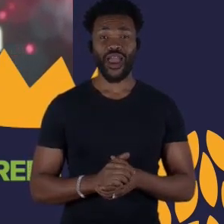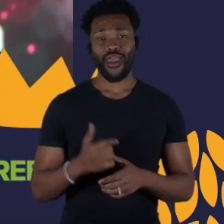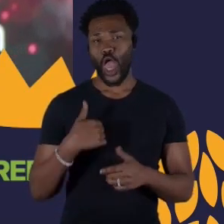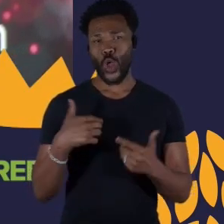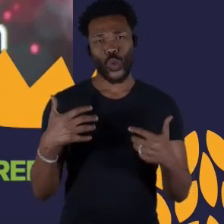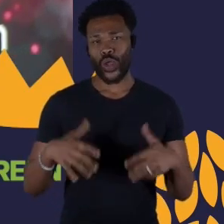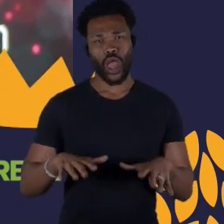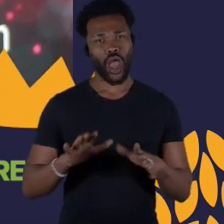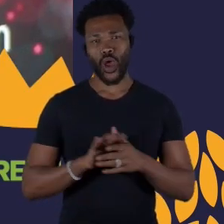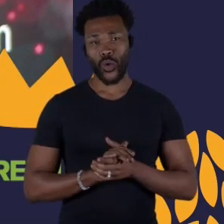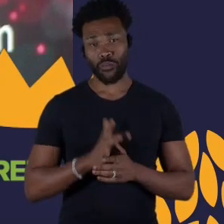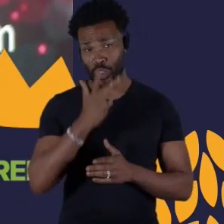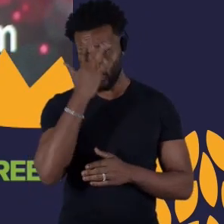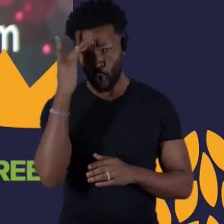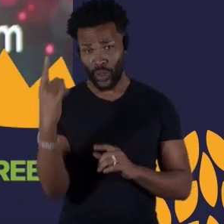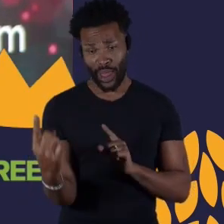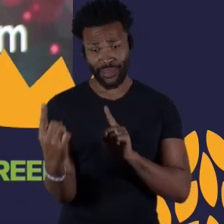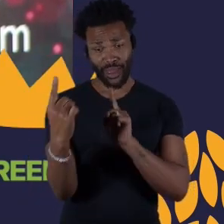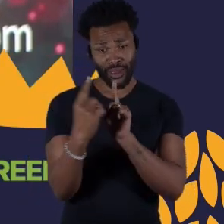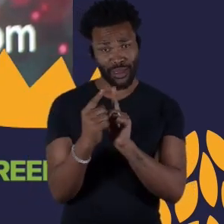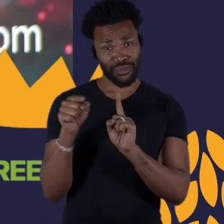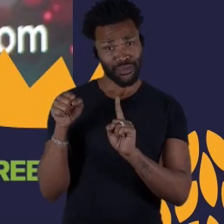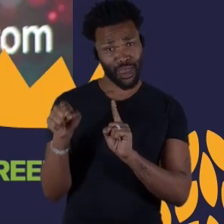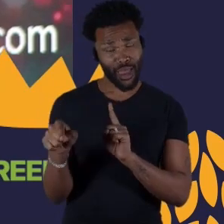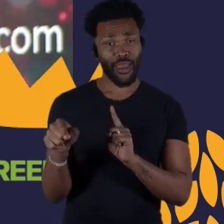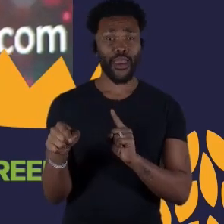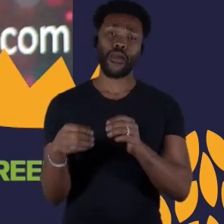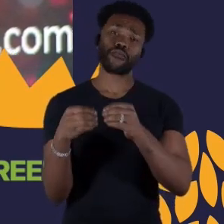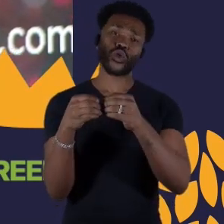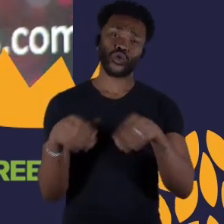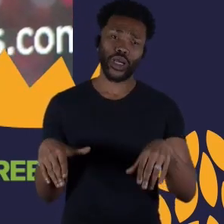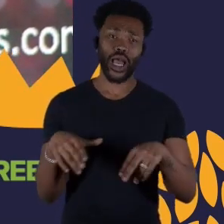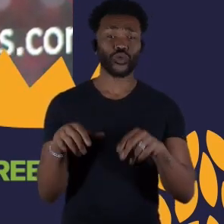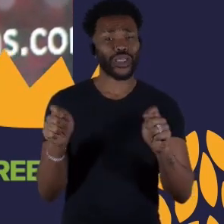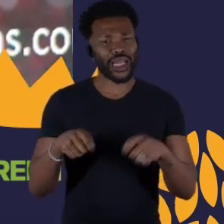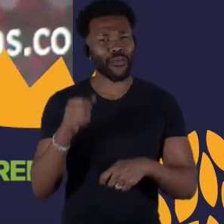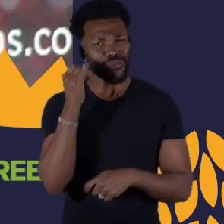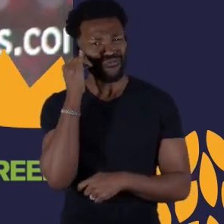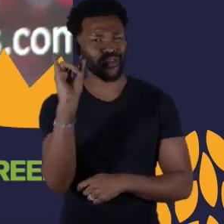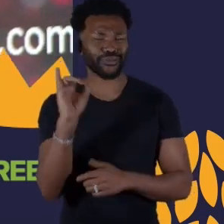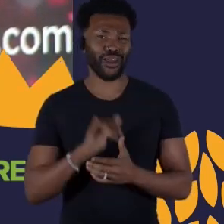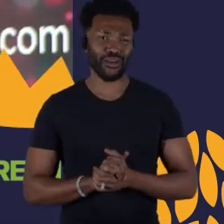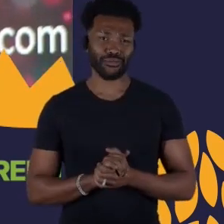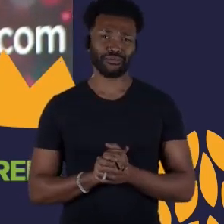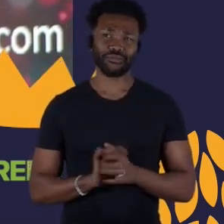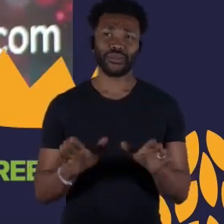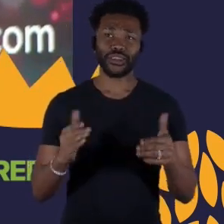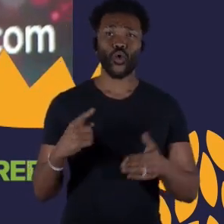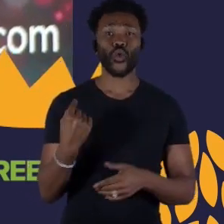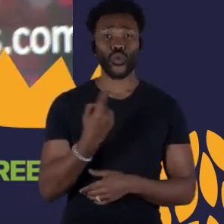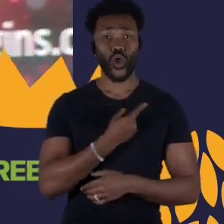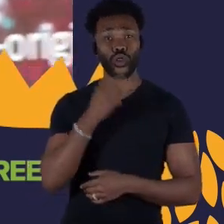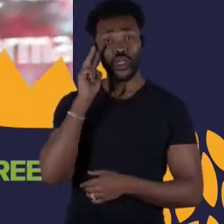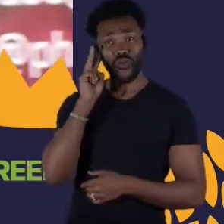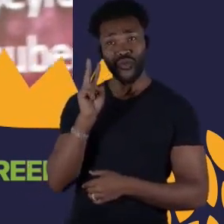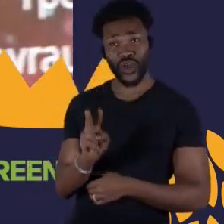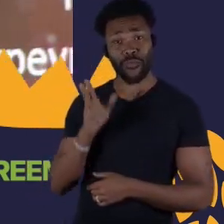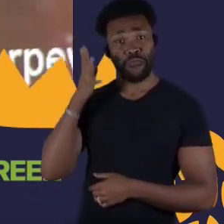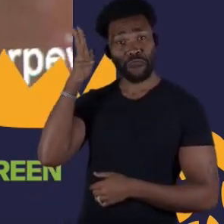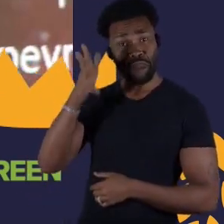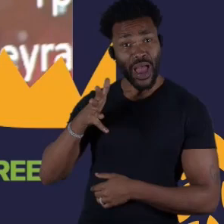quero mais pacientes com efeitos secundários que podem ser evitados. Então, se nós vamos olhar essa palestra